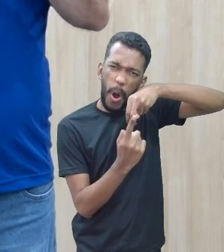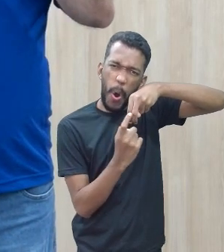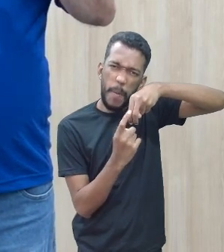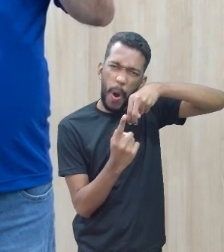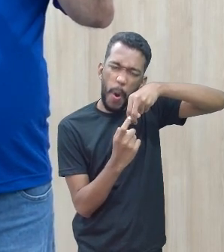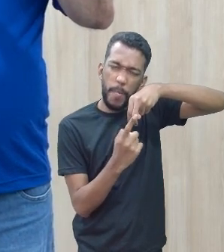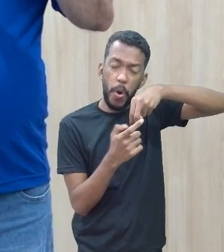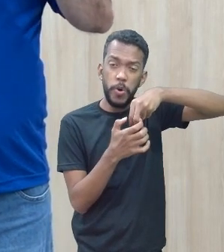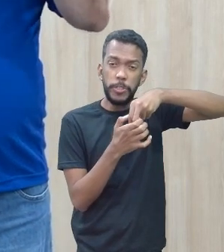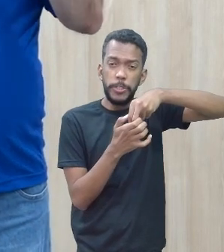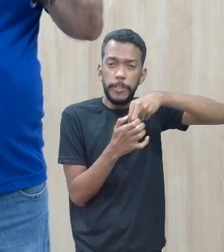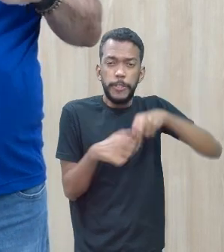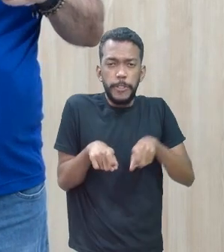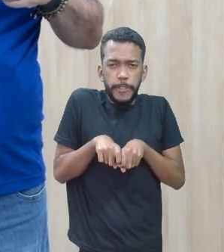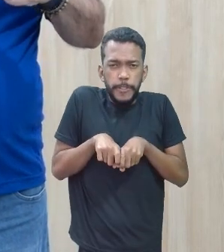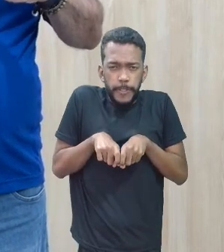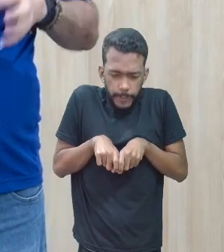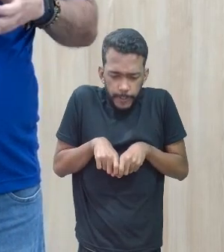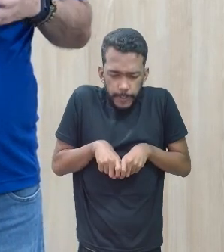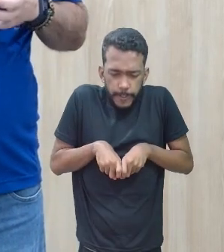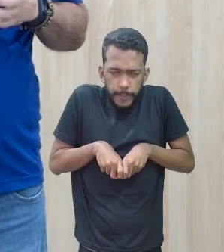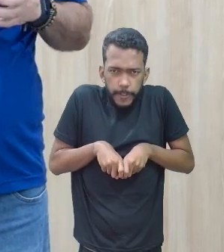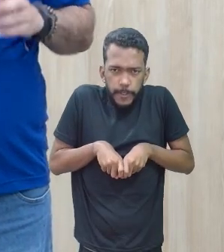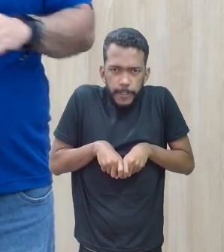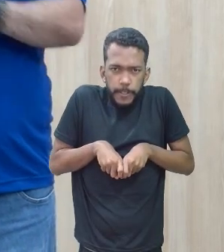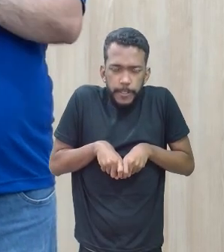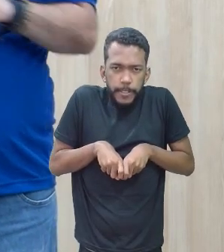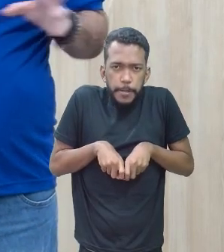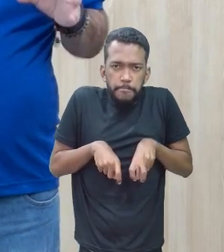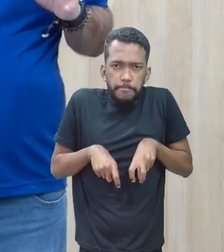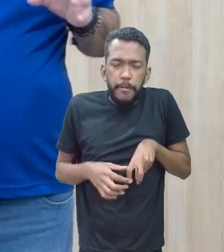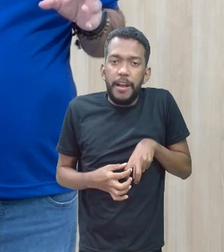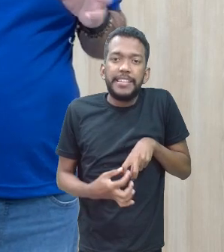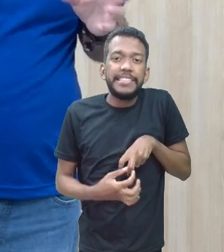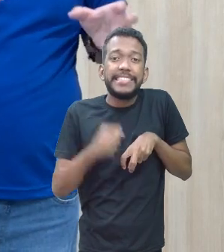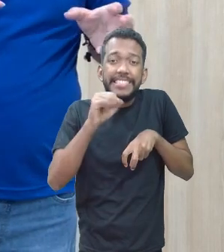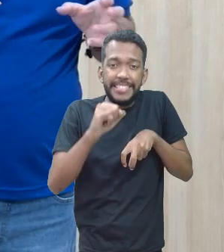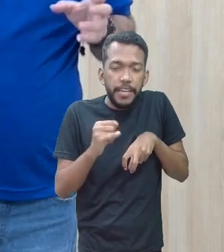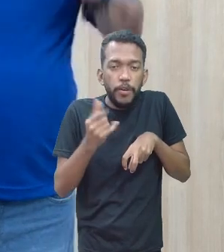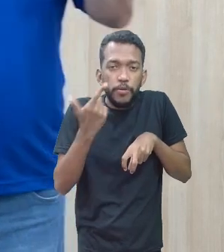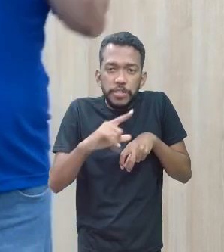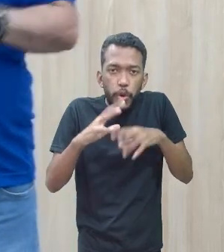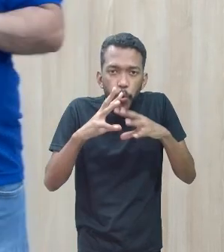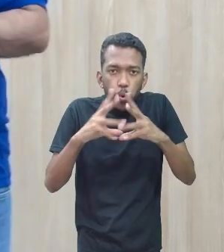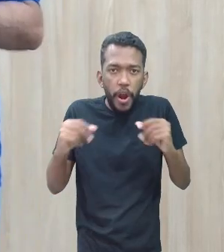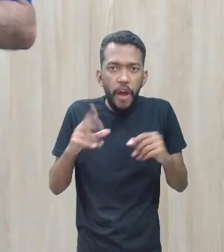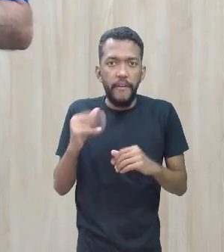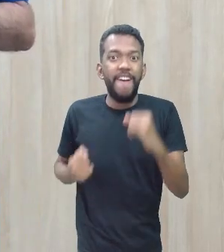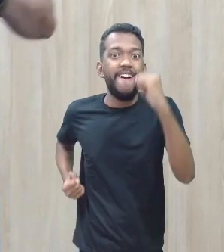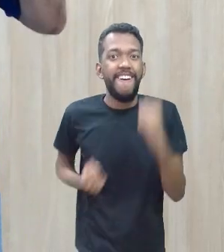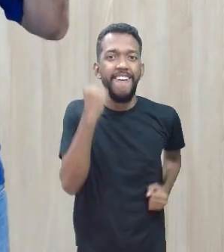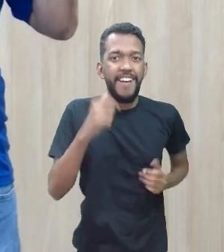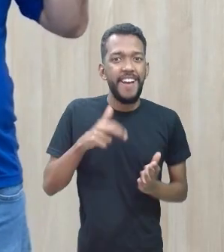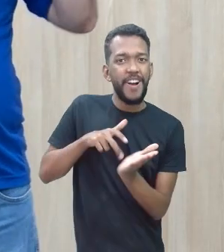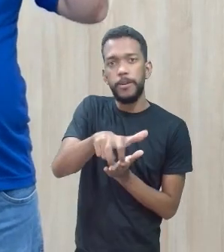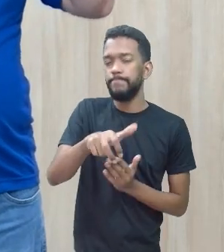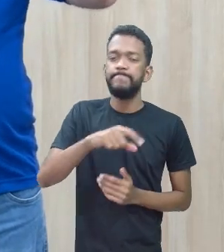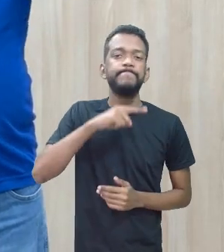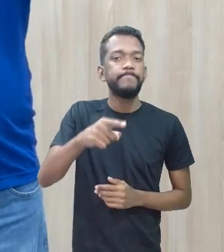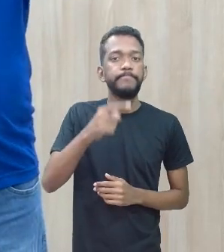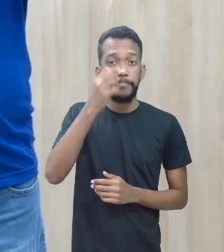forma que quando ele se recuperava, né, daquele ferimento, ele não ia conseguir mais correr. E faziam isso para quê? Para